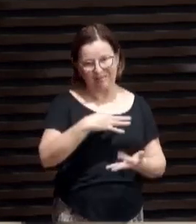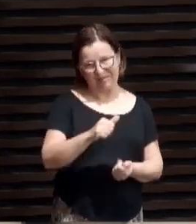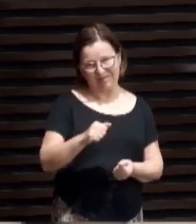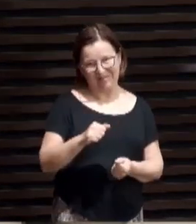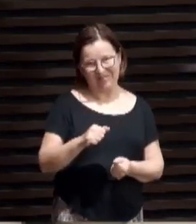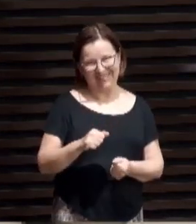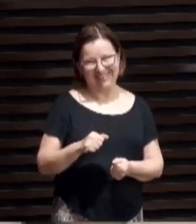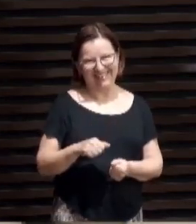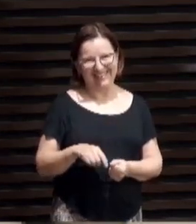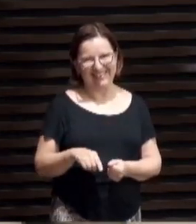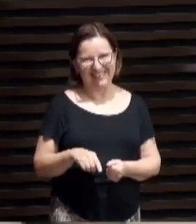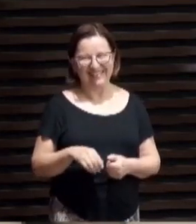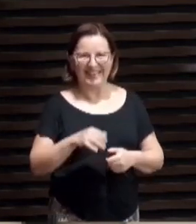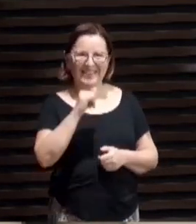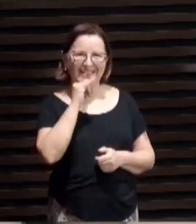para ninguém